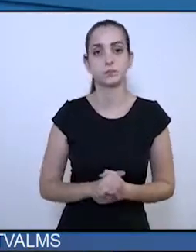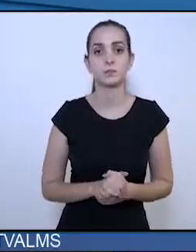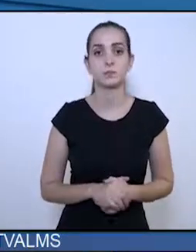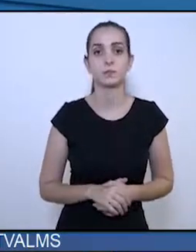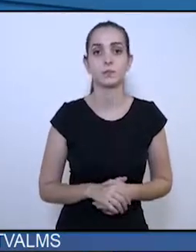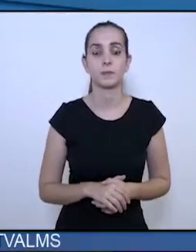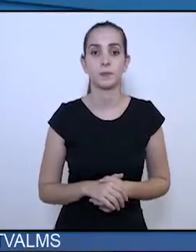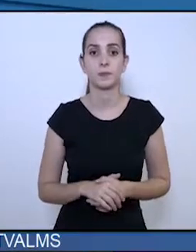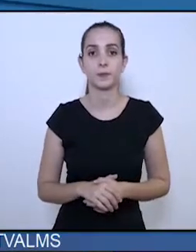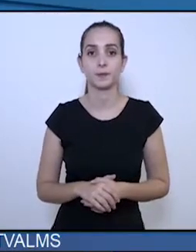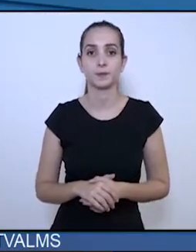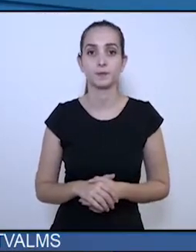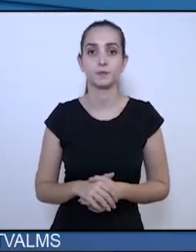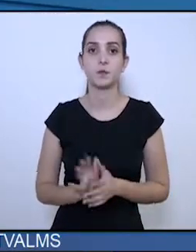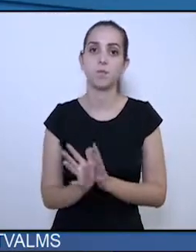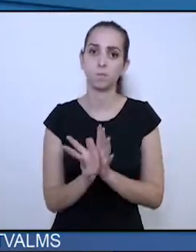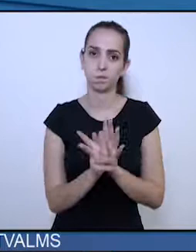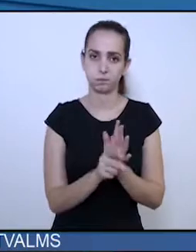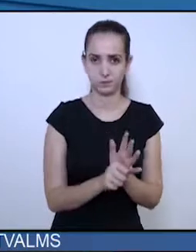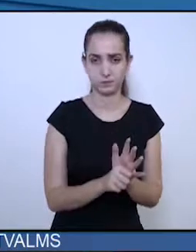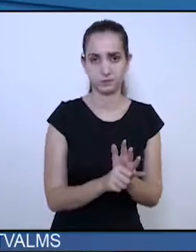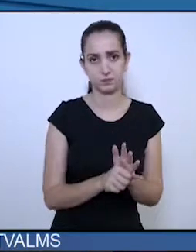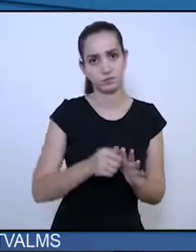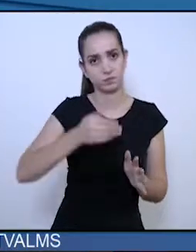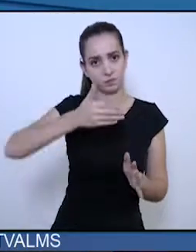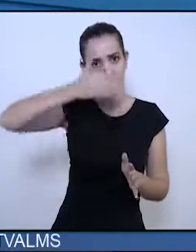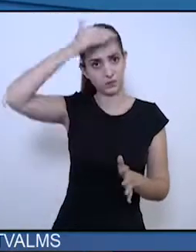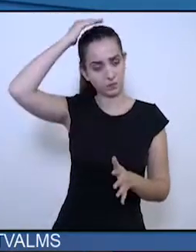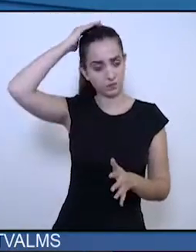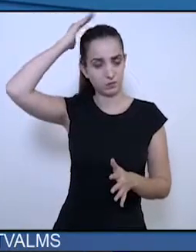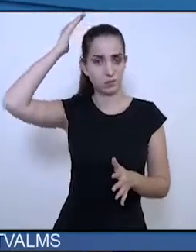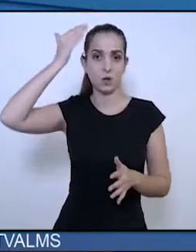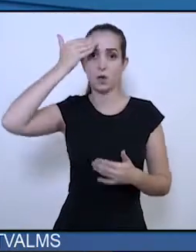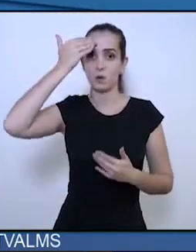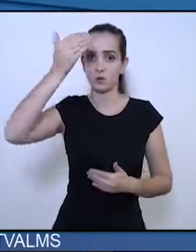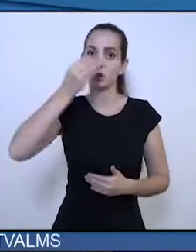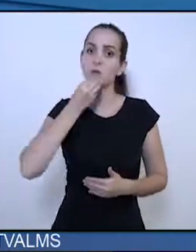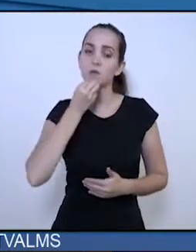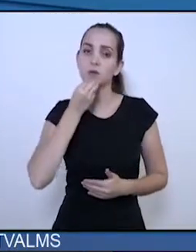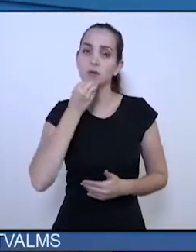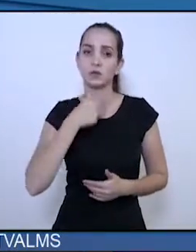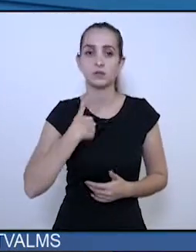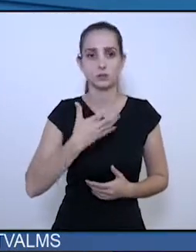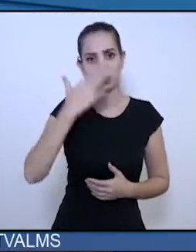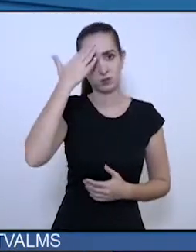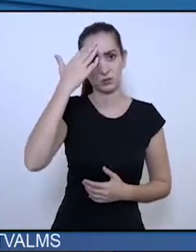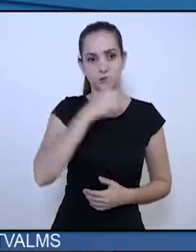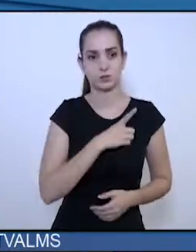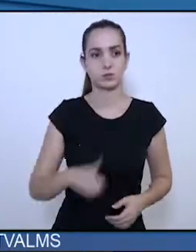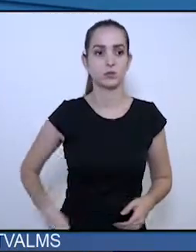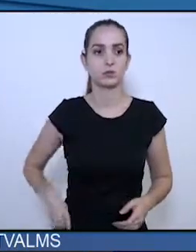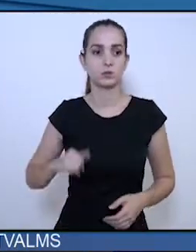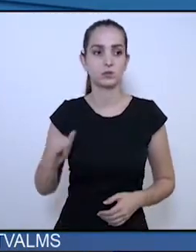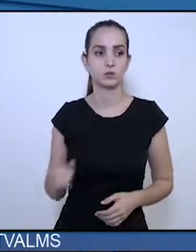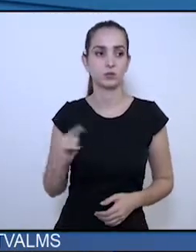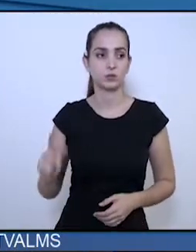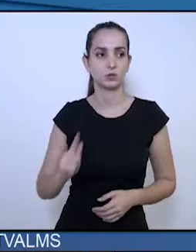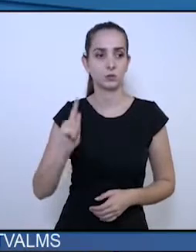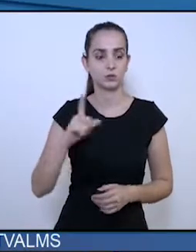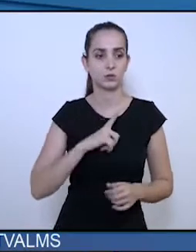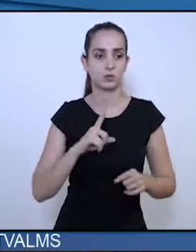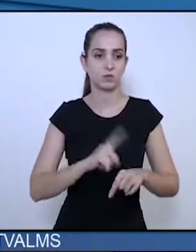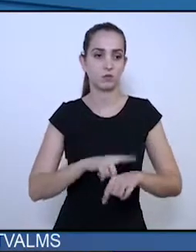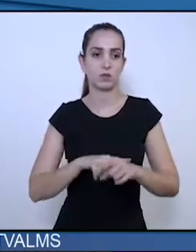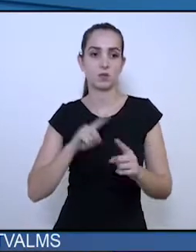o golpista Michel Temer. Muito obrigado pela oportunidade. Quero agradecer com o deputado João Grandão, que inverteu